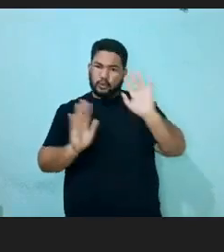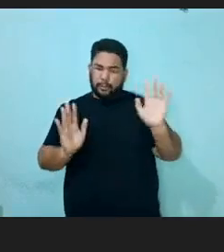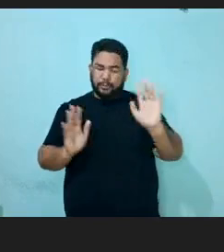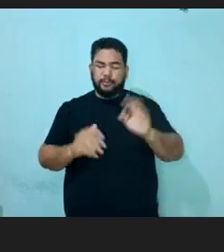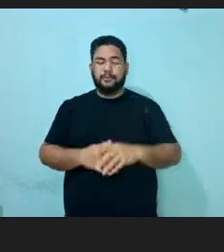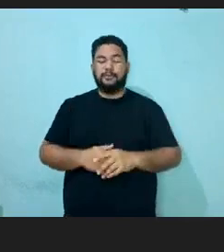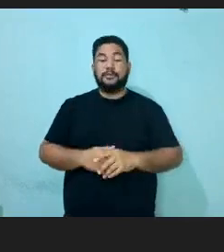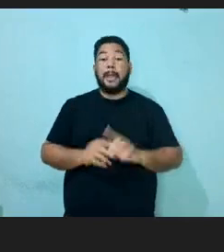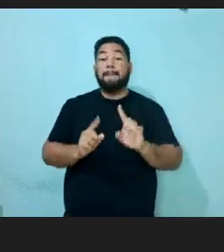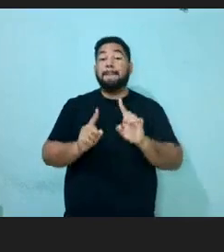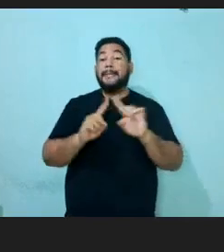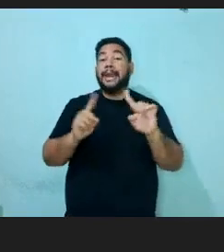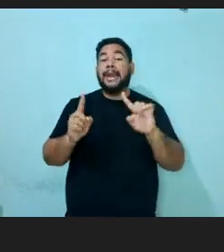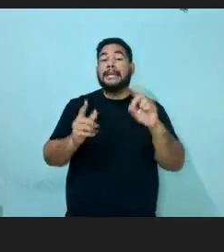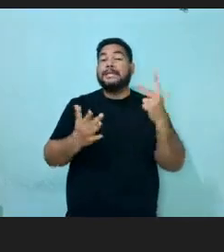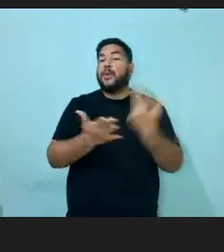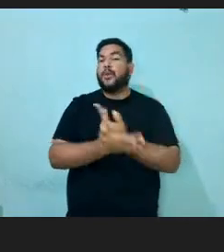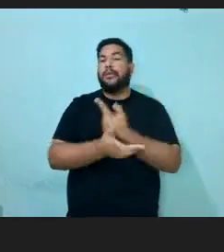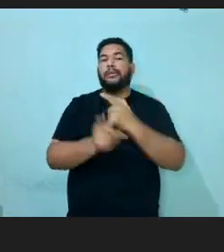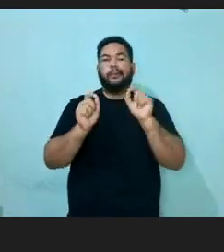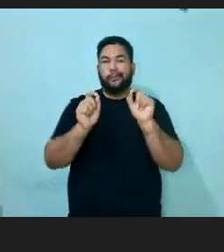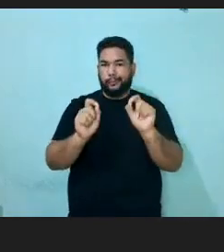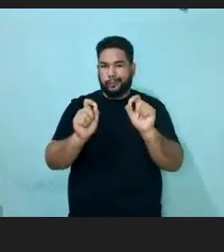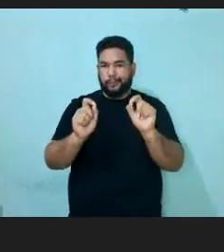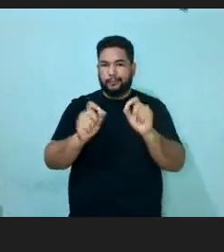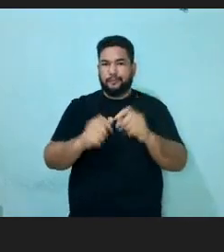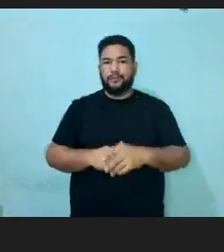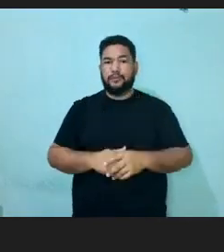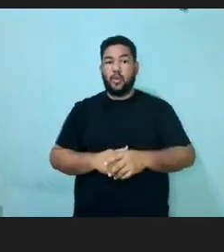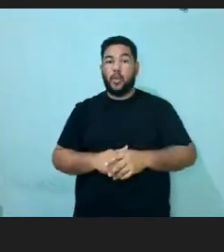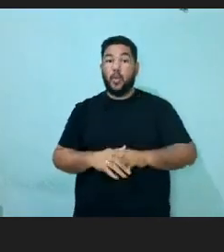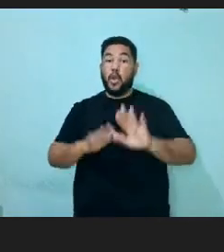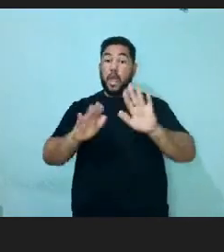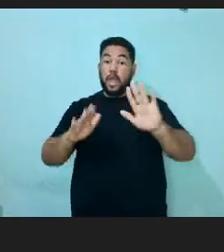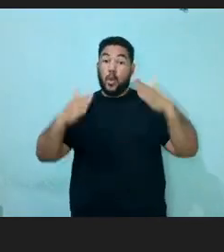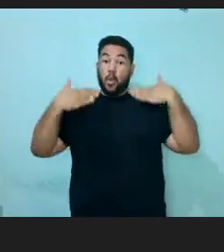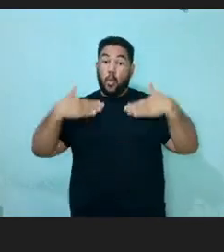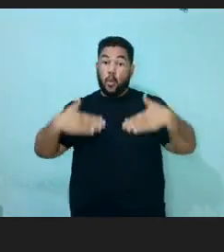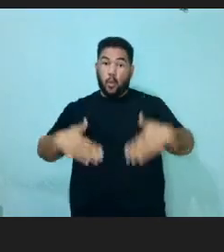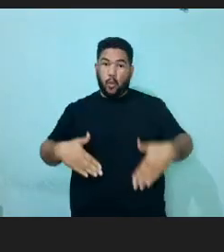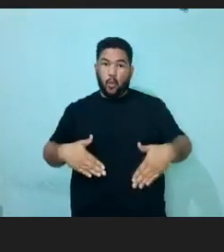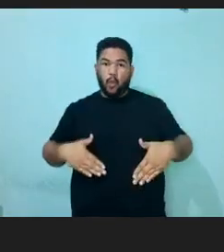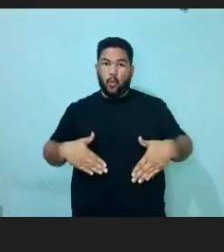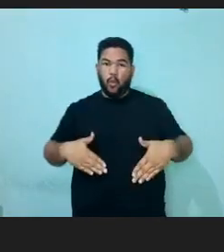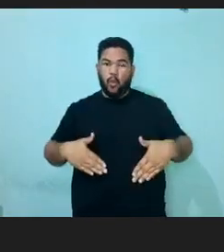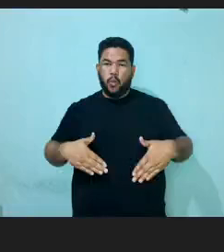que quando o nosso corpo não tem